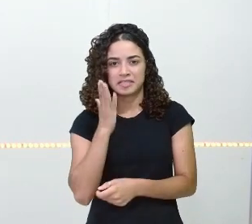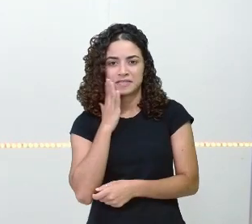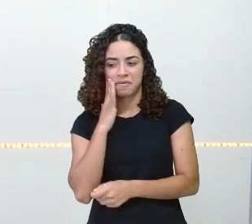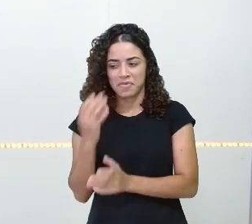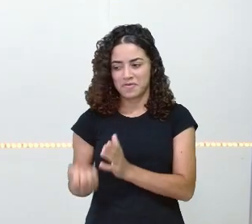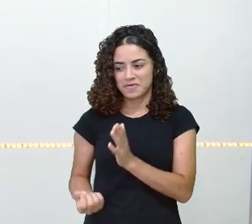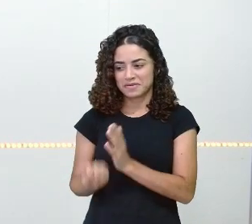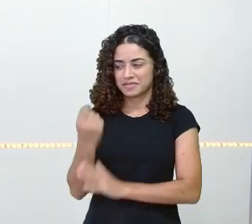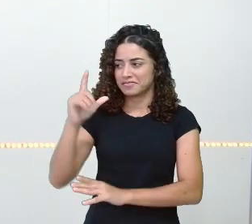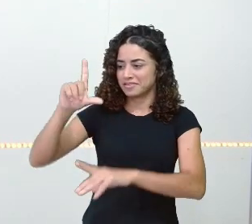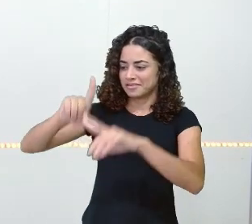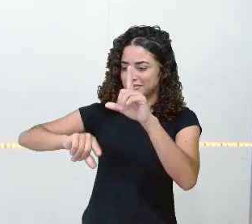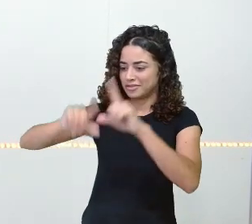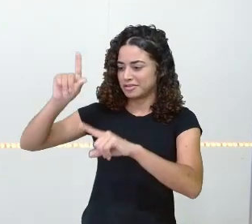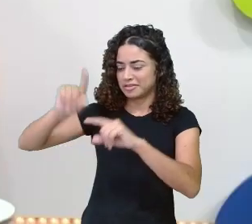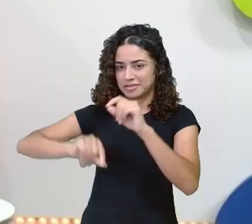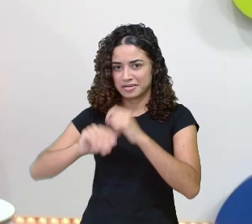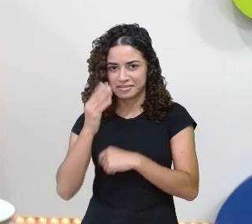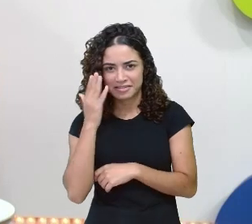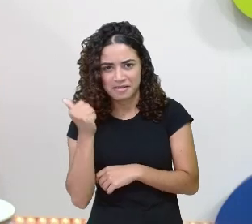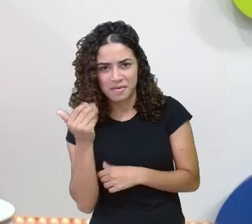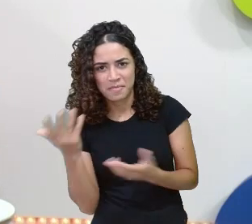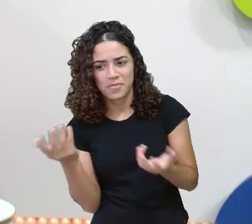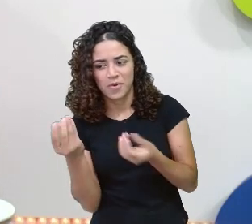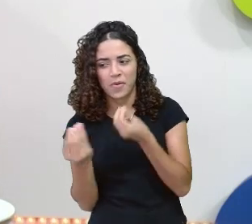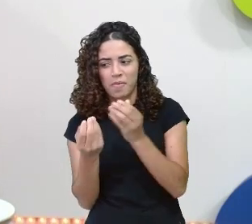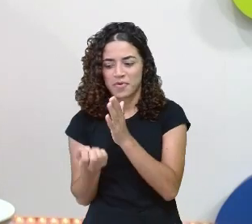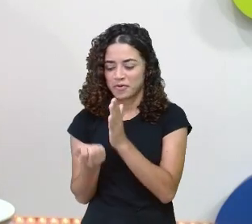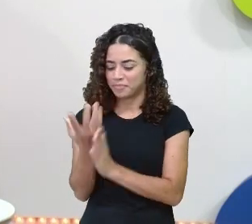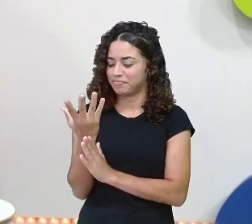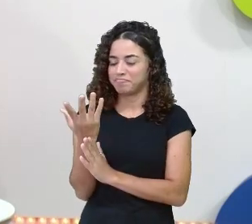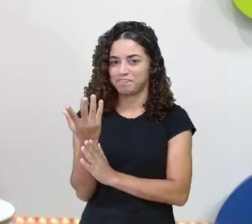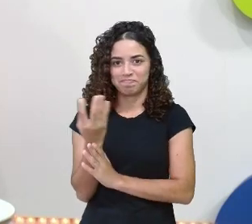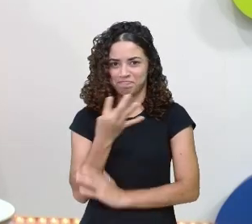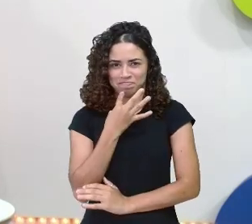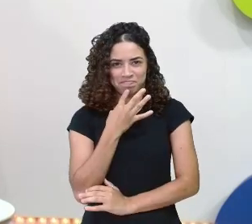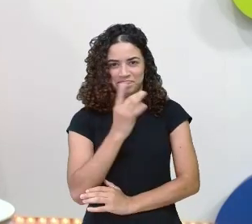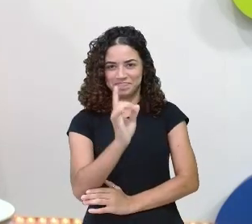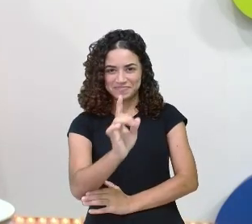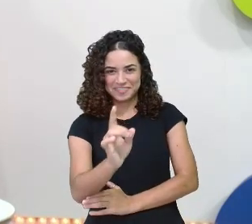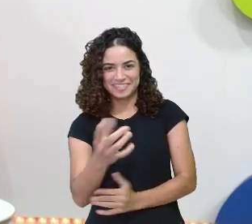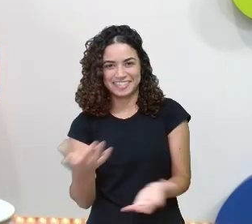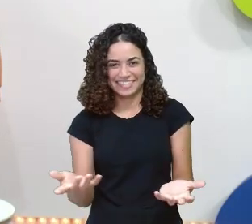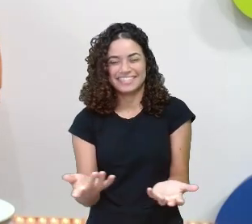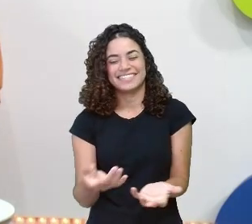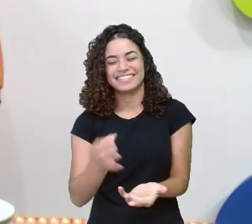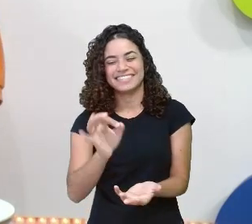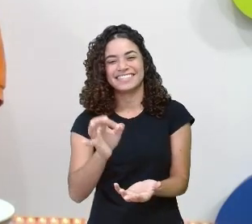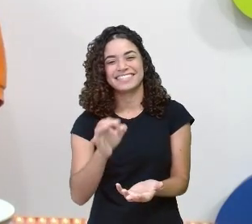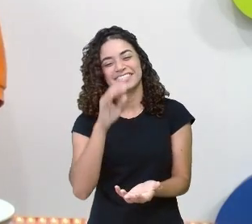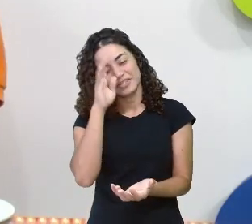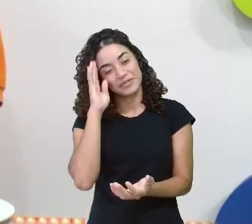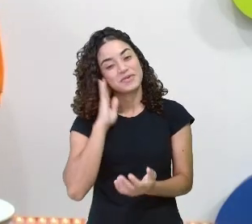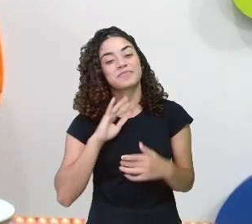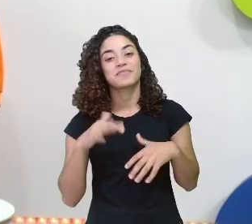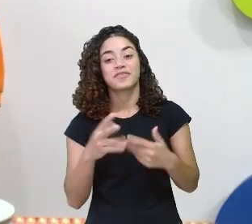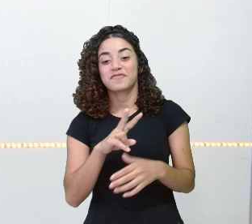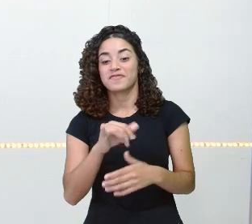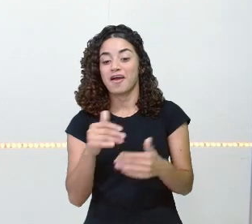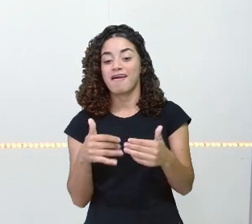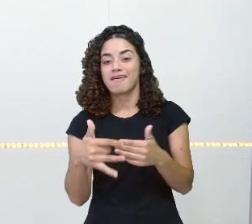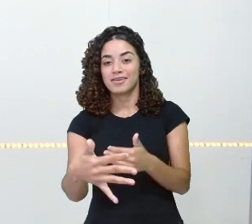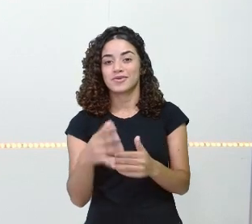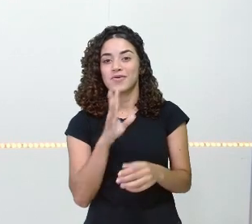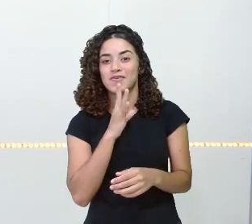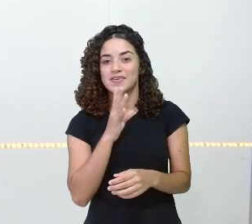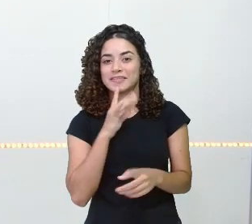das estrelas, professora Kátia? A origem das estrelas não conheço. Pois aí, olha só, você vai conhecer,